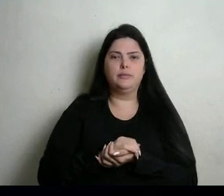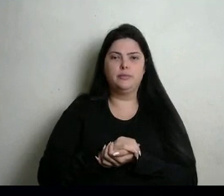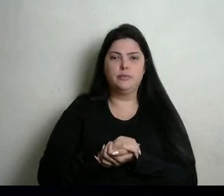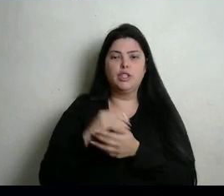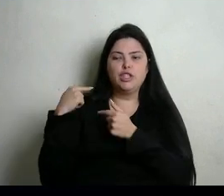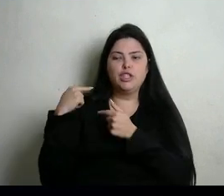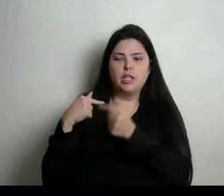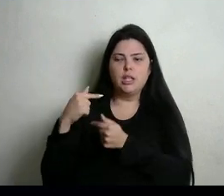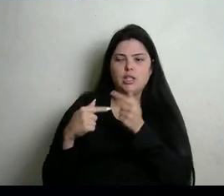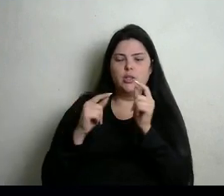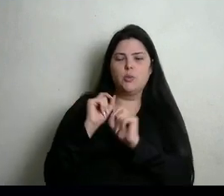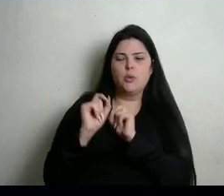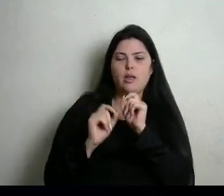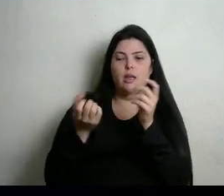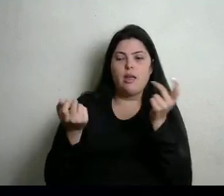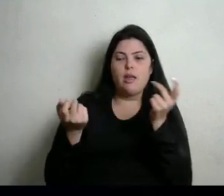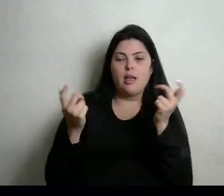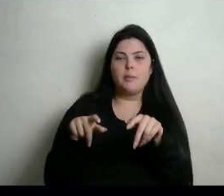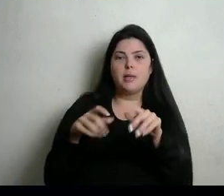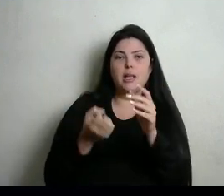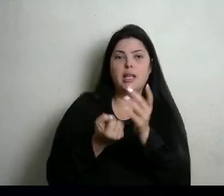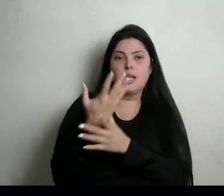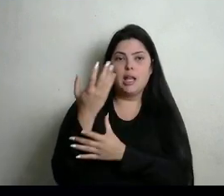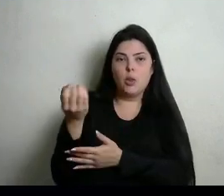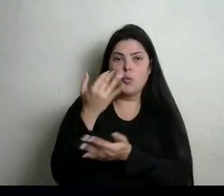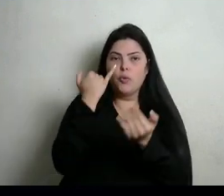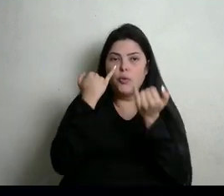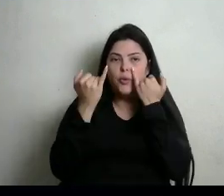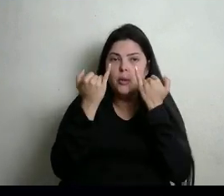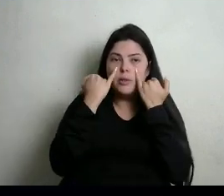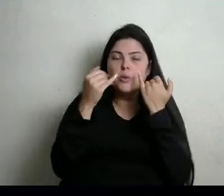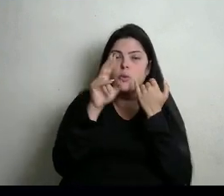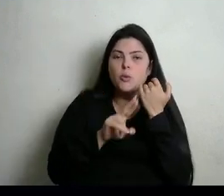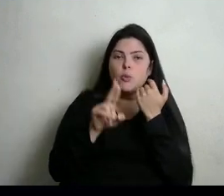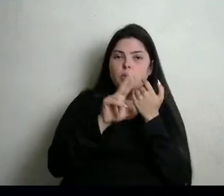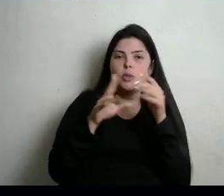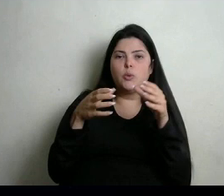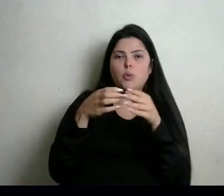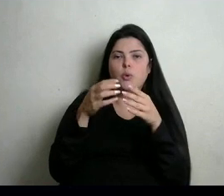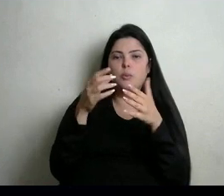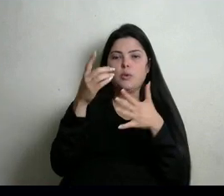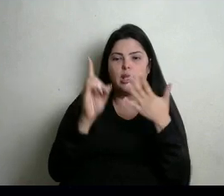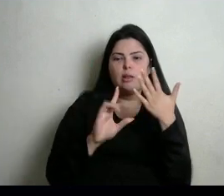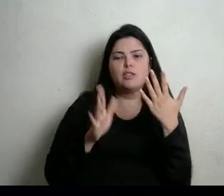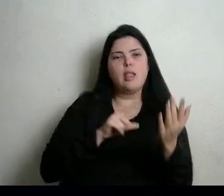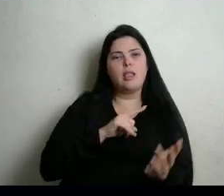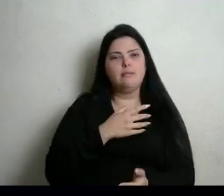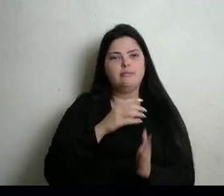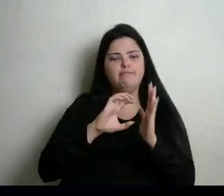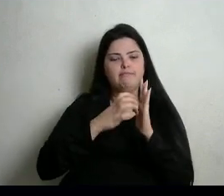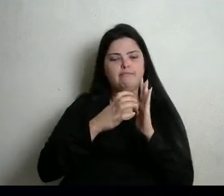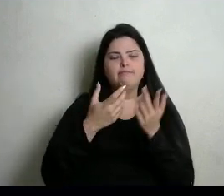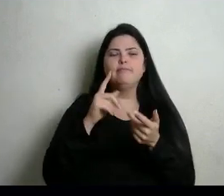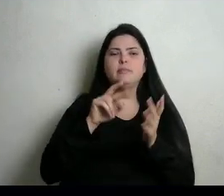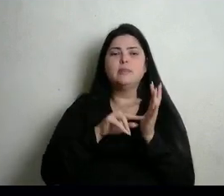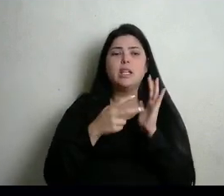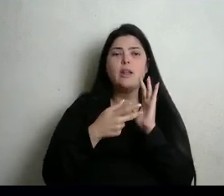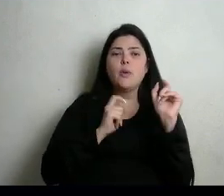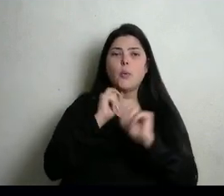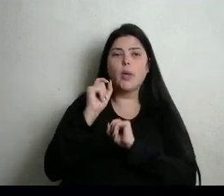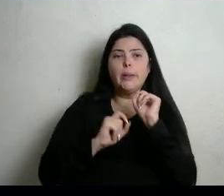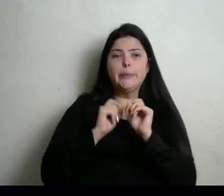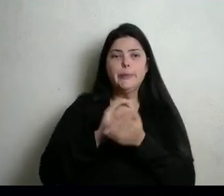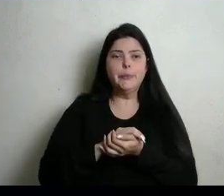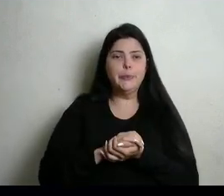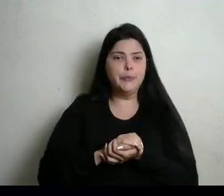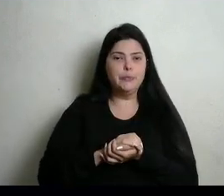que tem a capacidade de criar novas informações a partir de um conjunto de dados pré-existentes. que eu estou querendo dizer com isso?